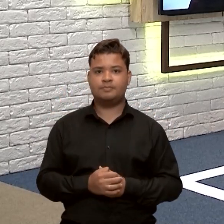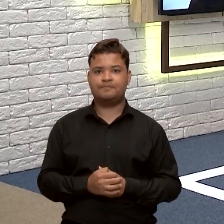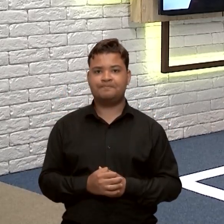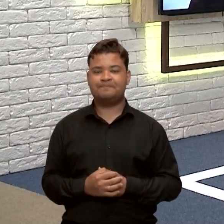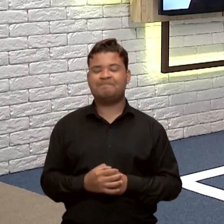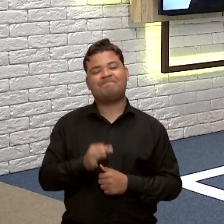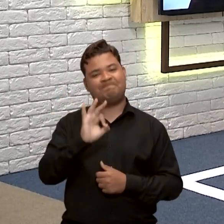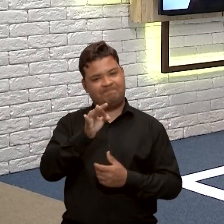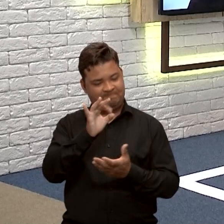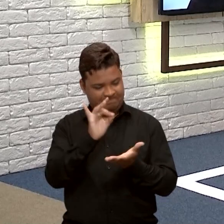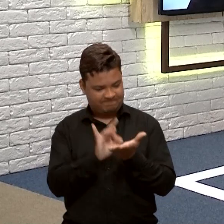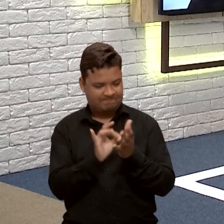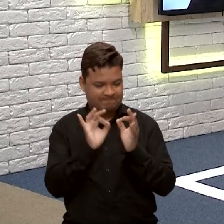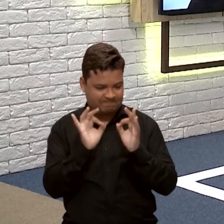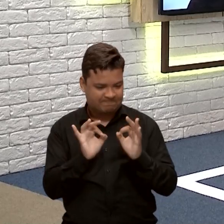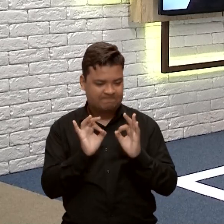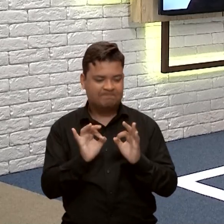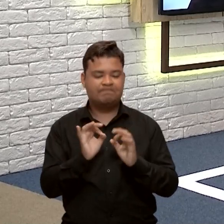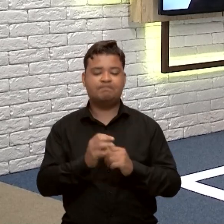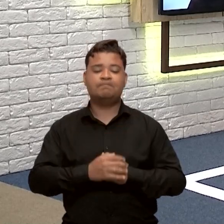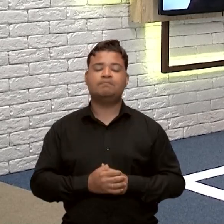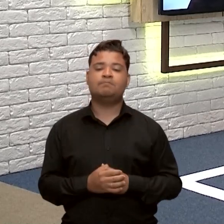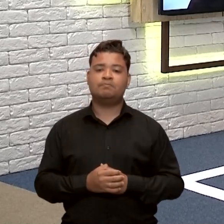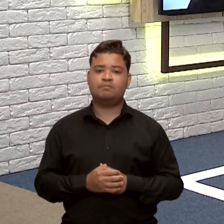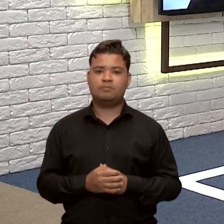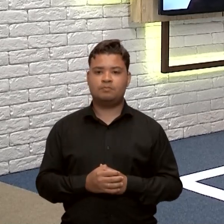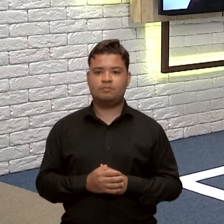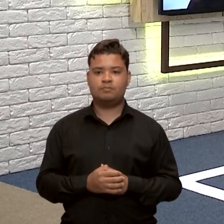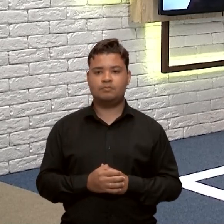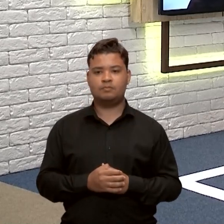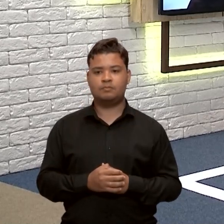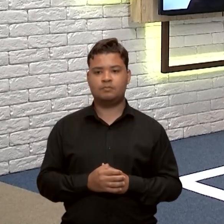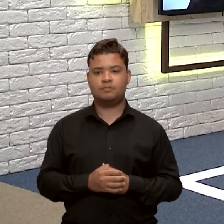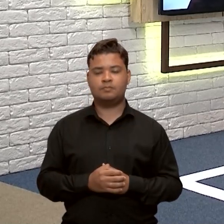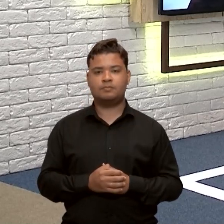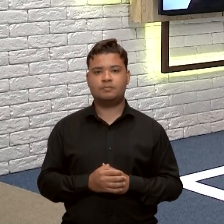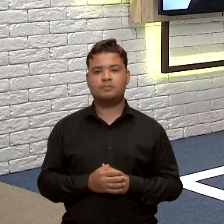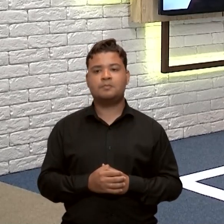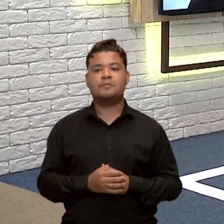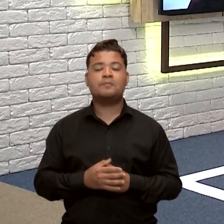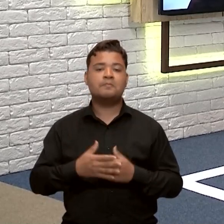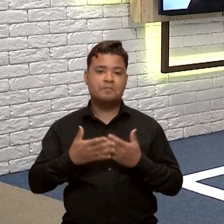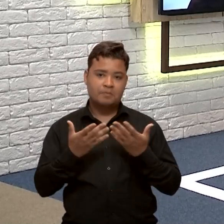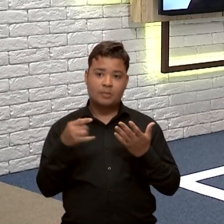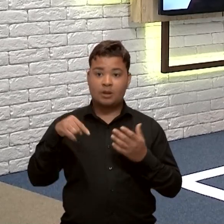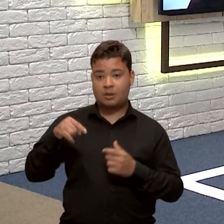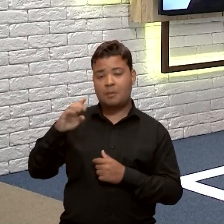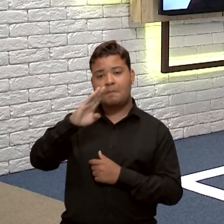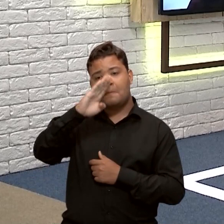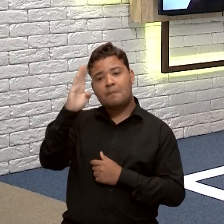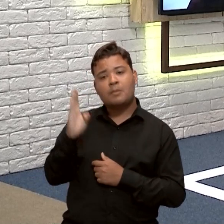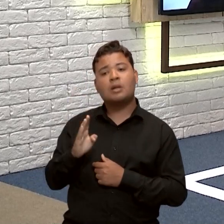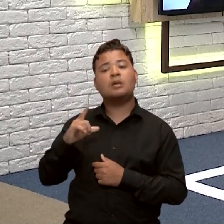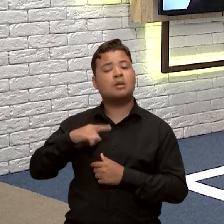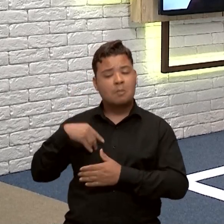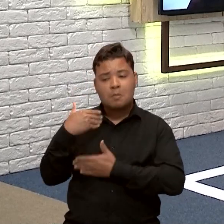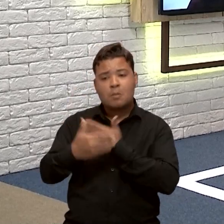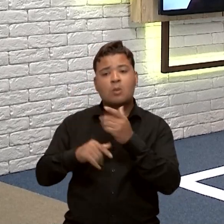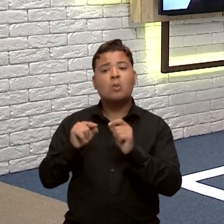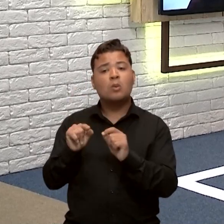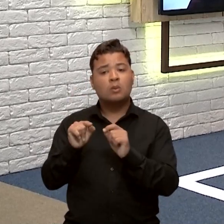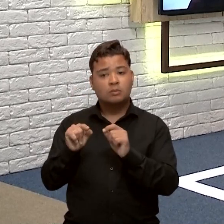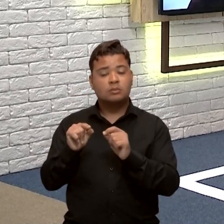Sim, com certeza. A feminilização, né? A gente chama que o Brasil ele está passando por esse processo